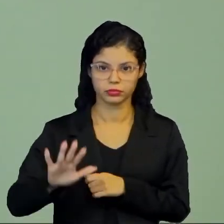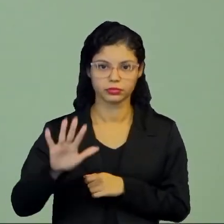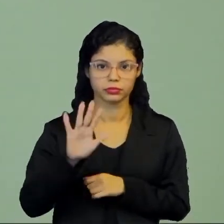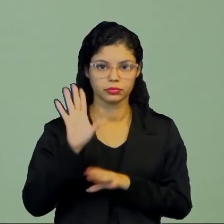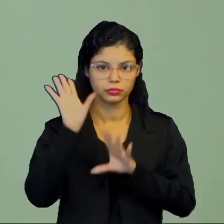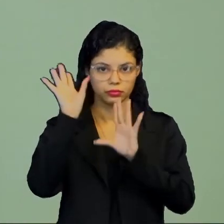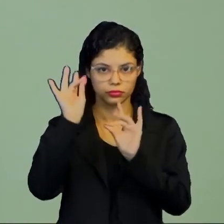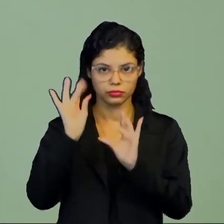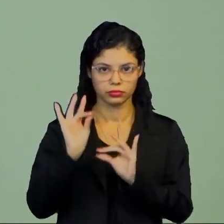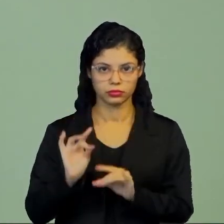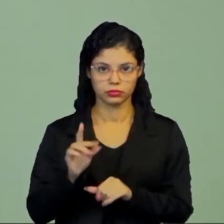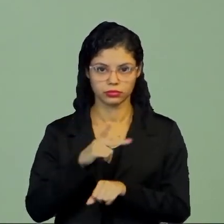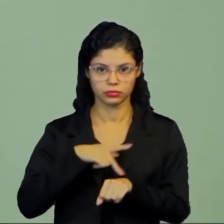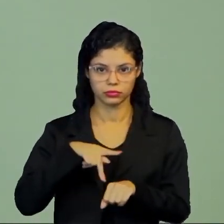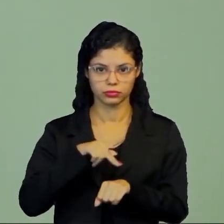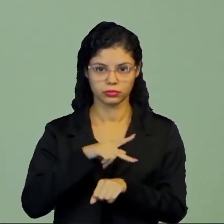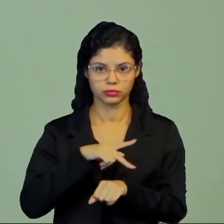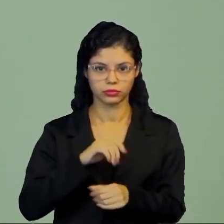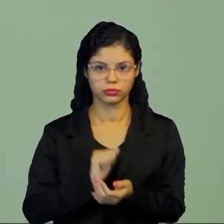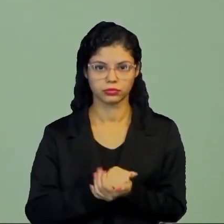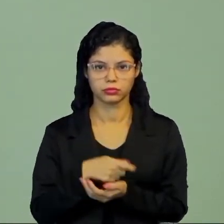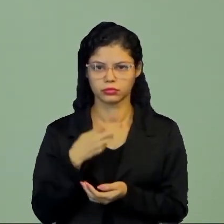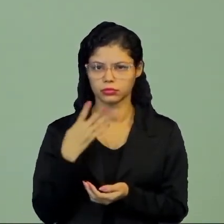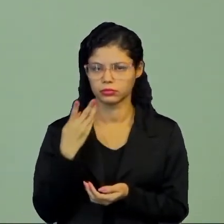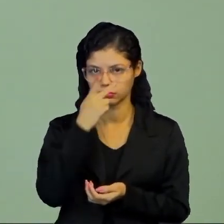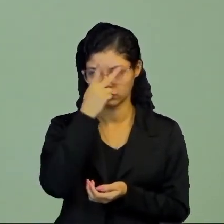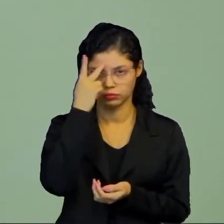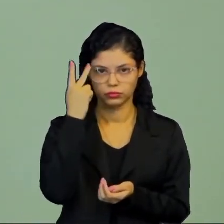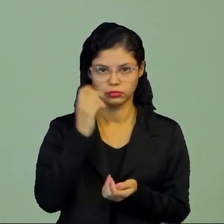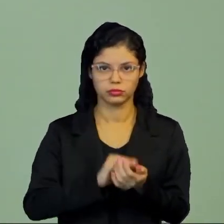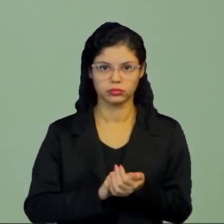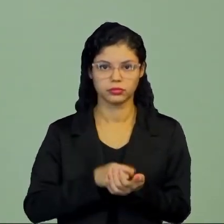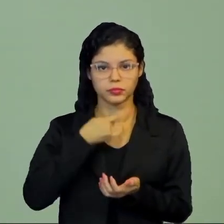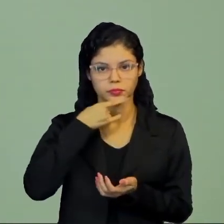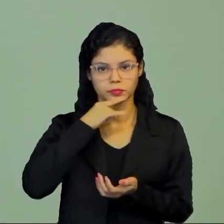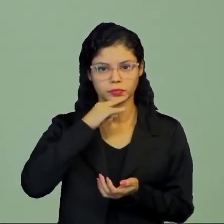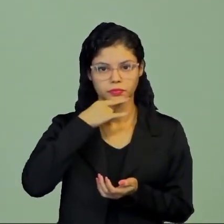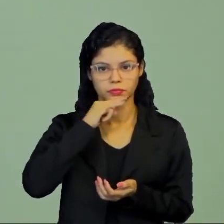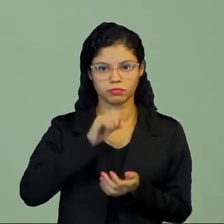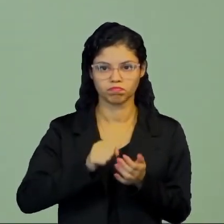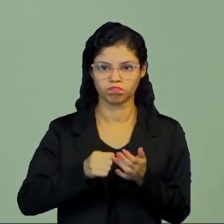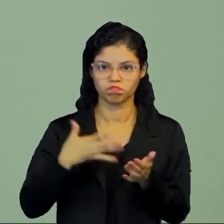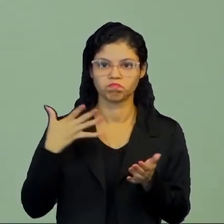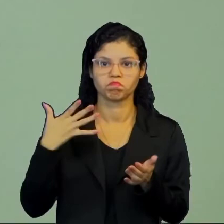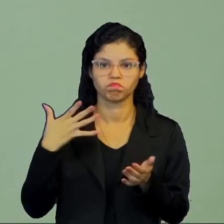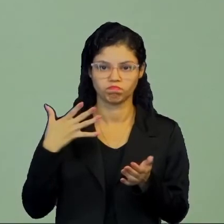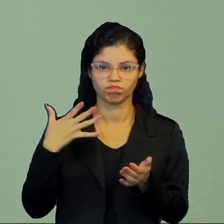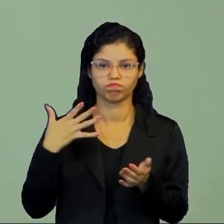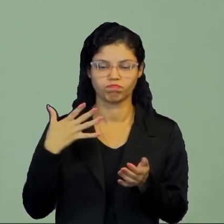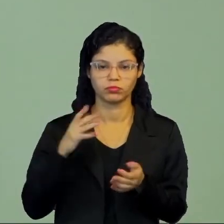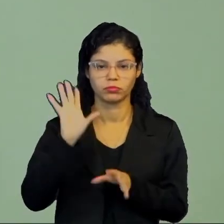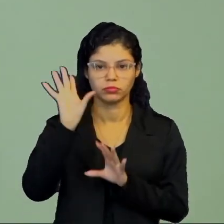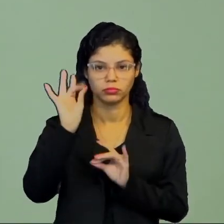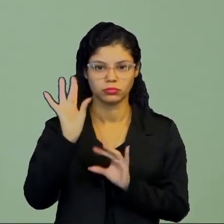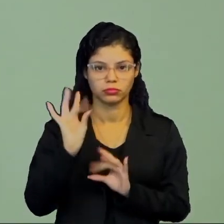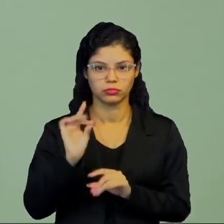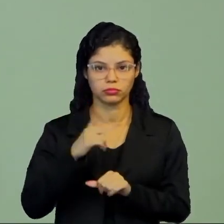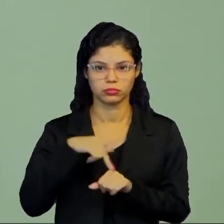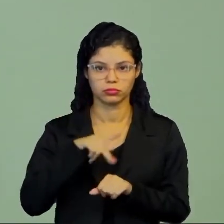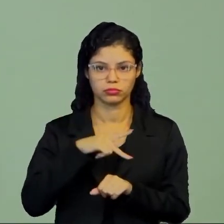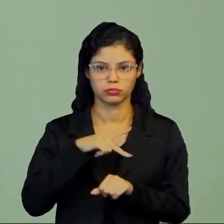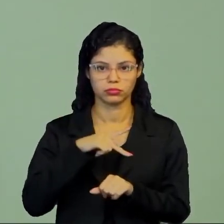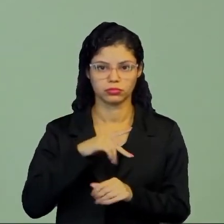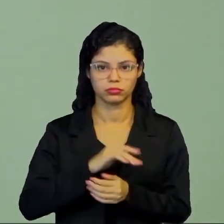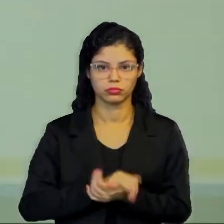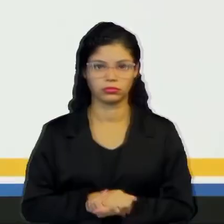por cada país, a quantidade de pessoas que bebem muito, tá? Cada país. Então vamos lá,